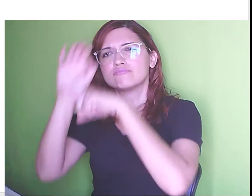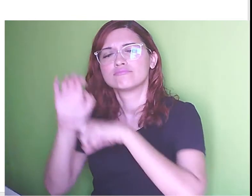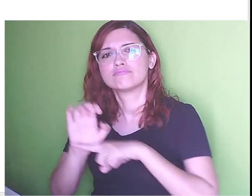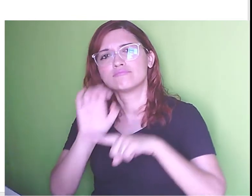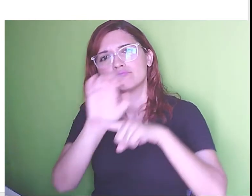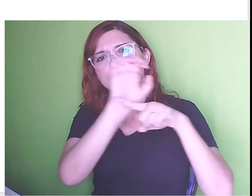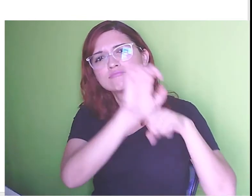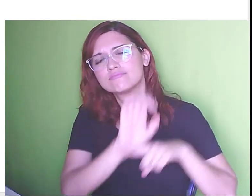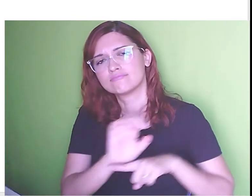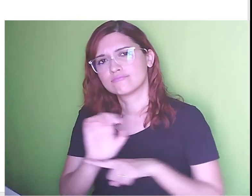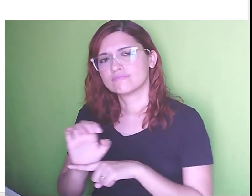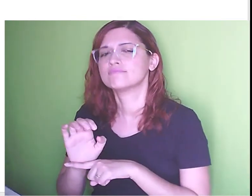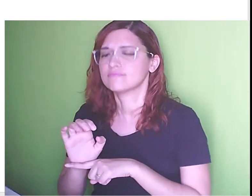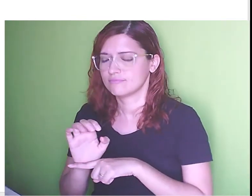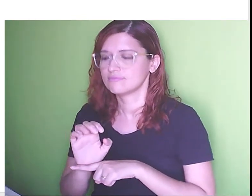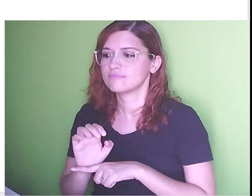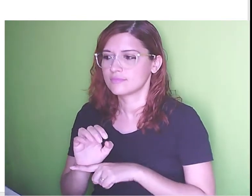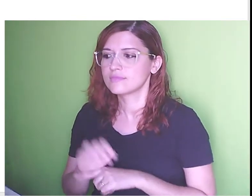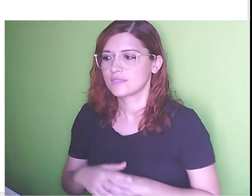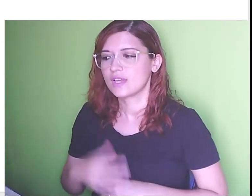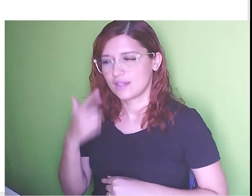O que foi o federalismo?